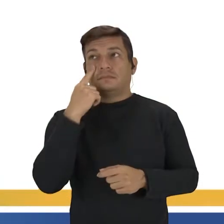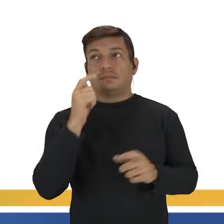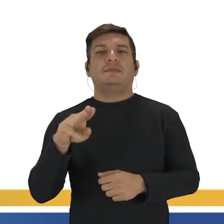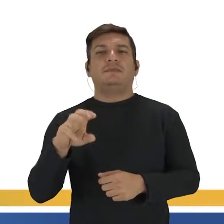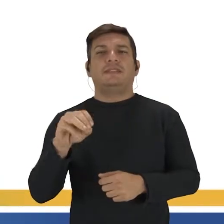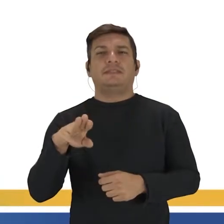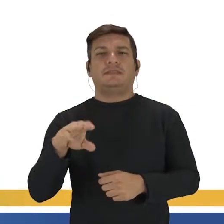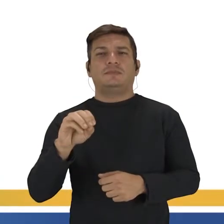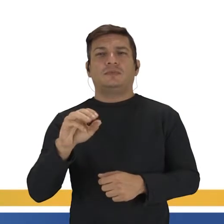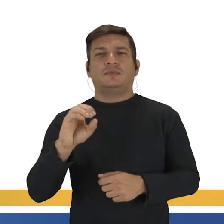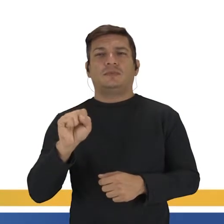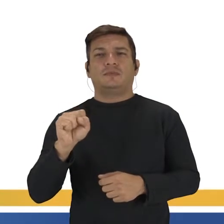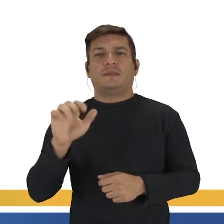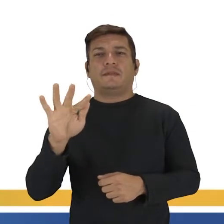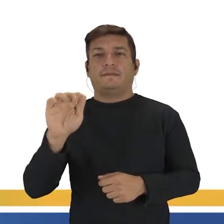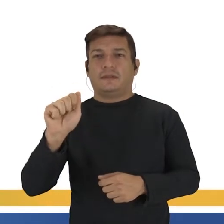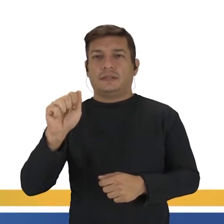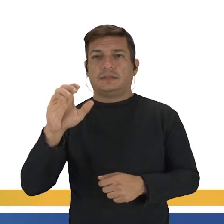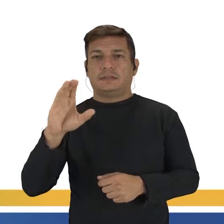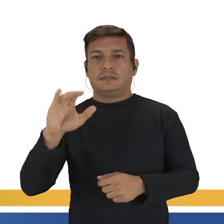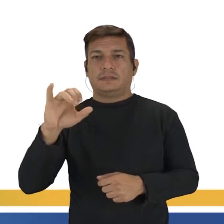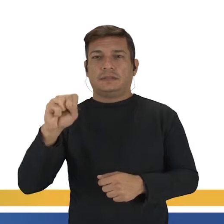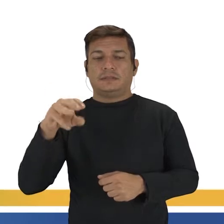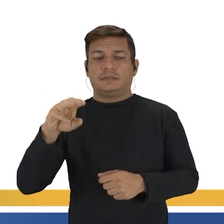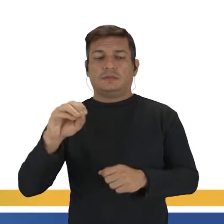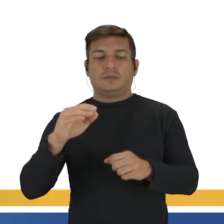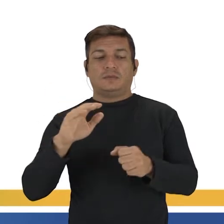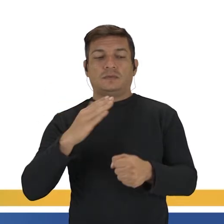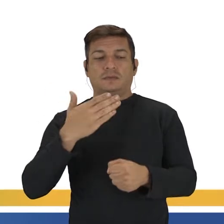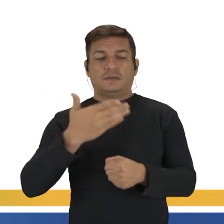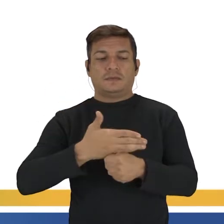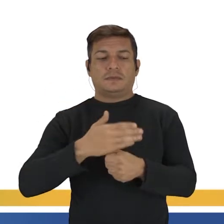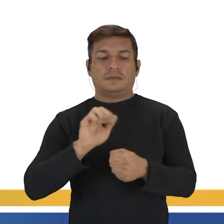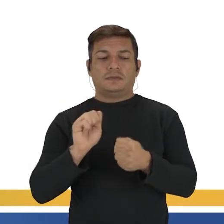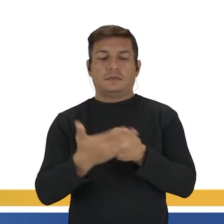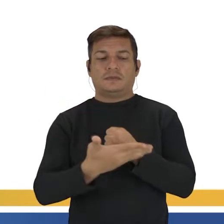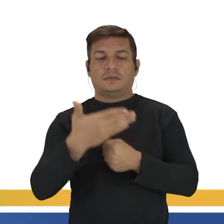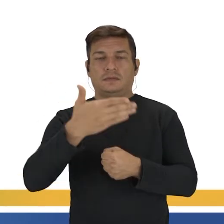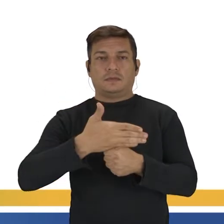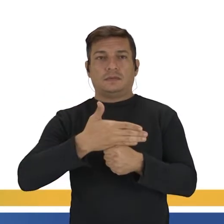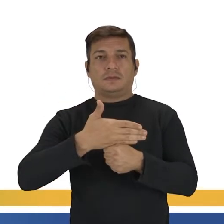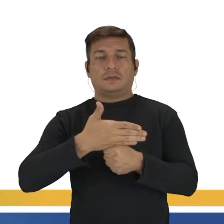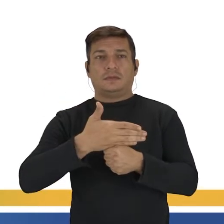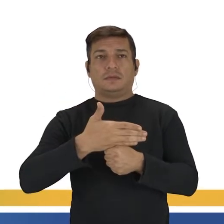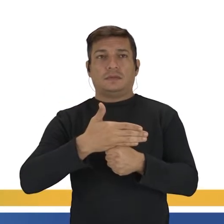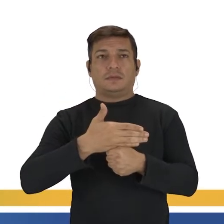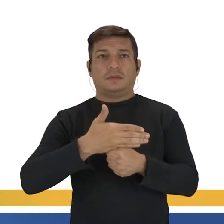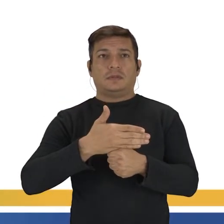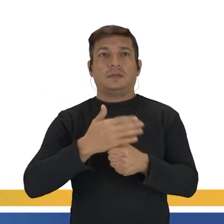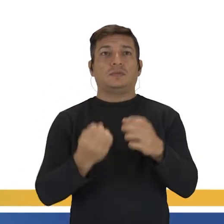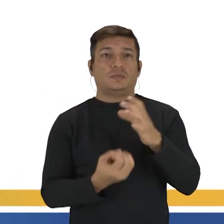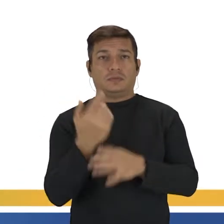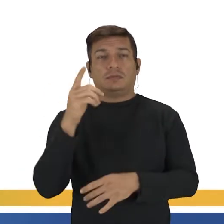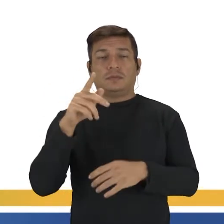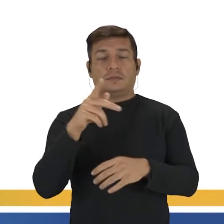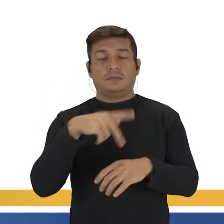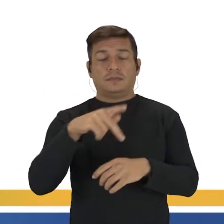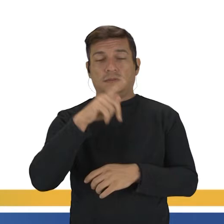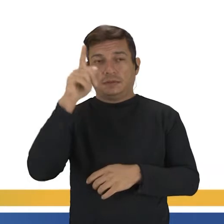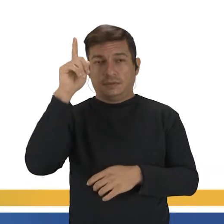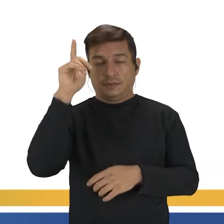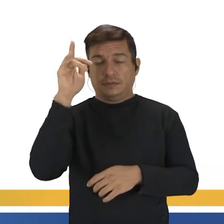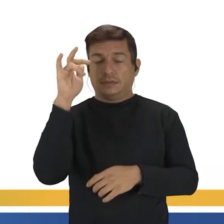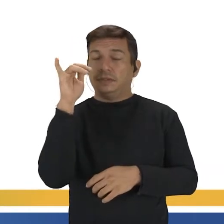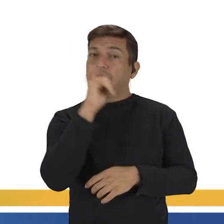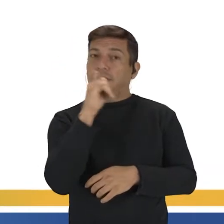tela. O fascismo surgiu na Itália quando Benito Mussolini criou o Fasci Italiani di